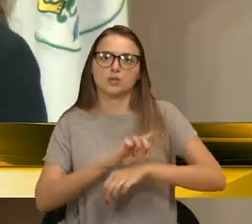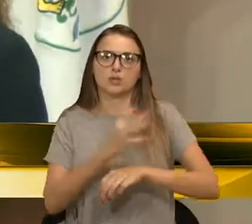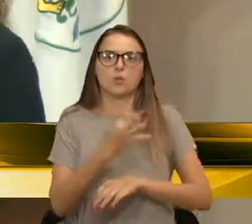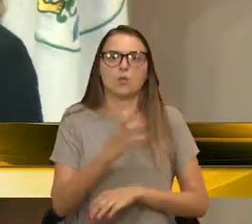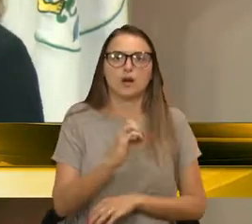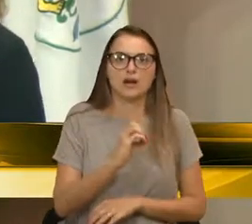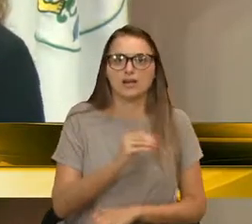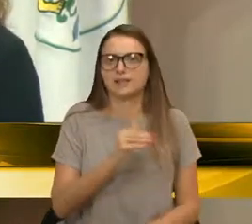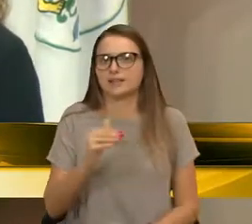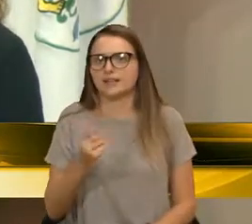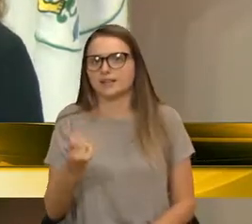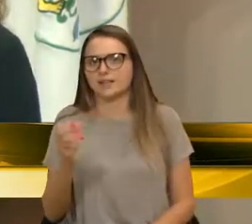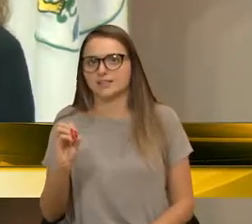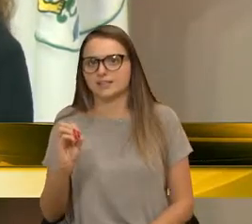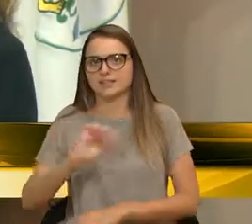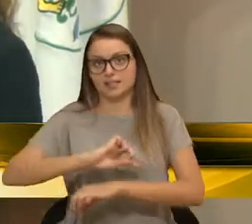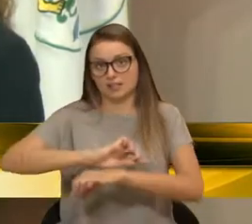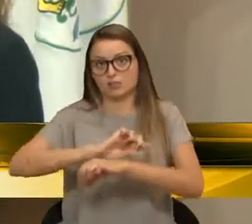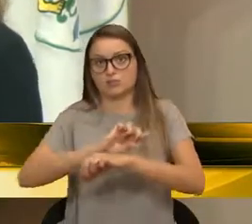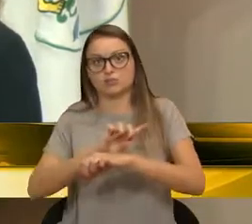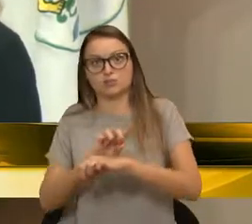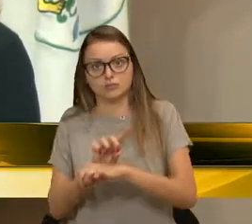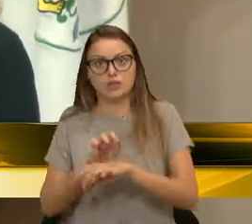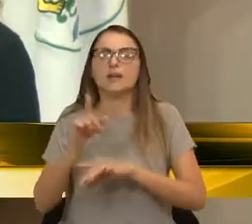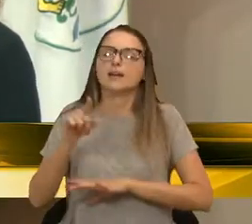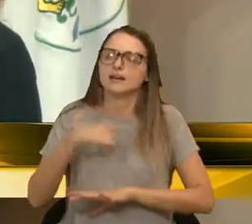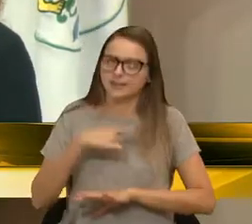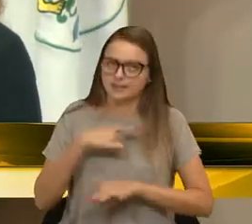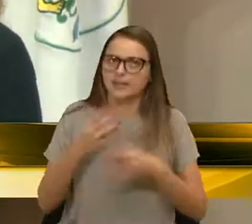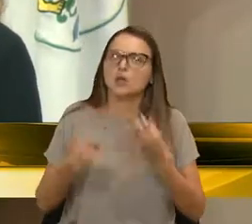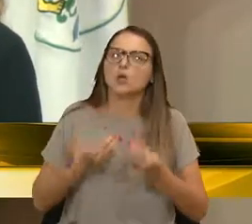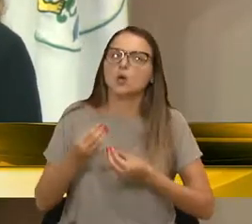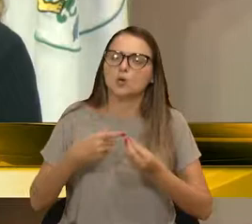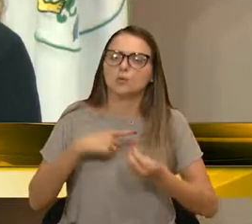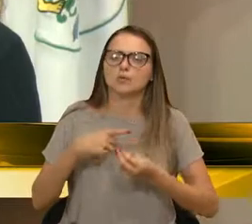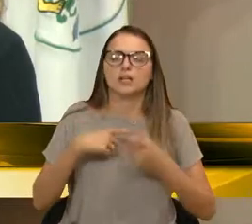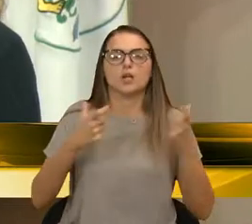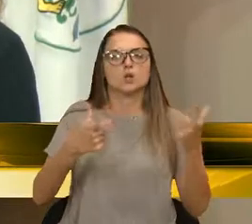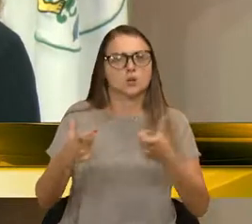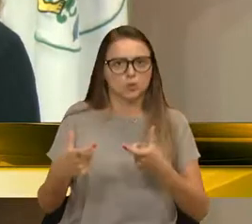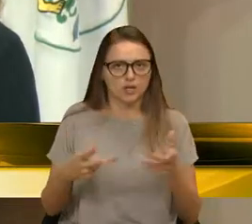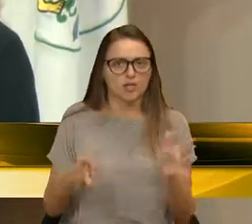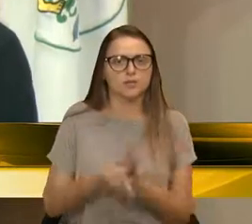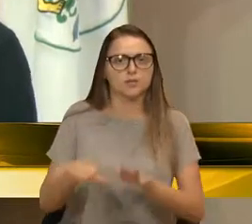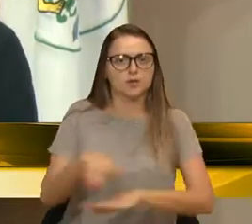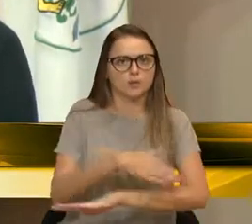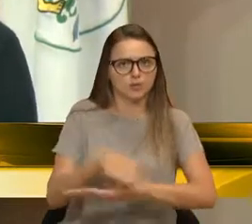máximo 60 km por hora, é possível, sim, colocar esses espaços para que as pessoas